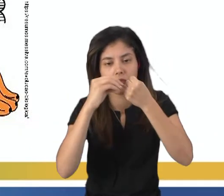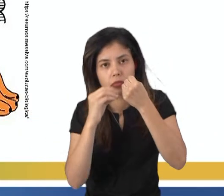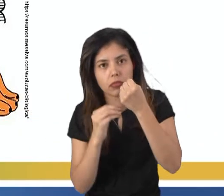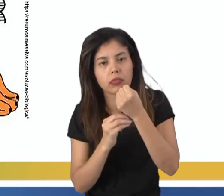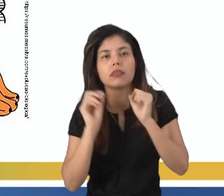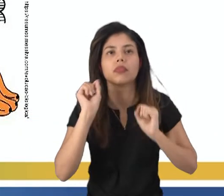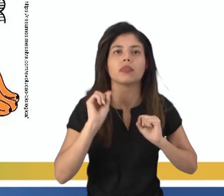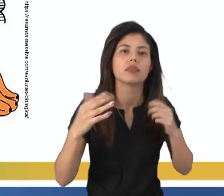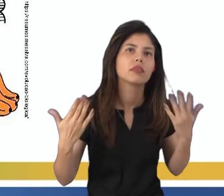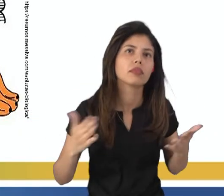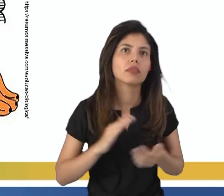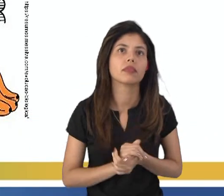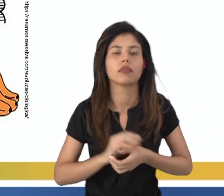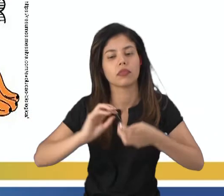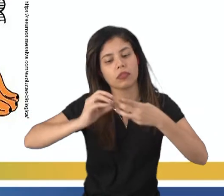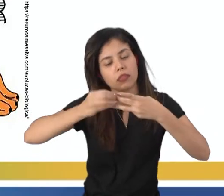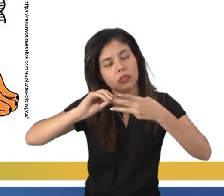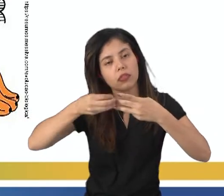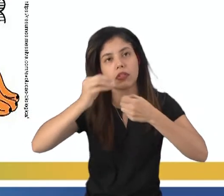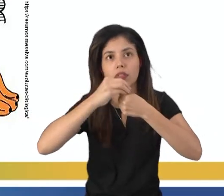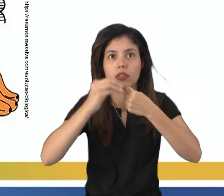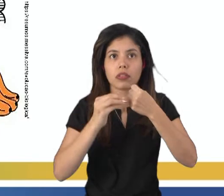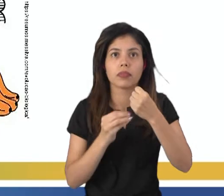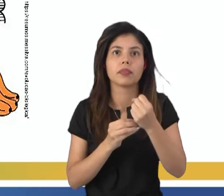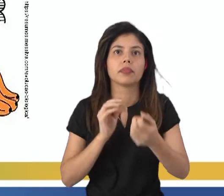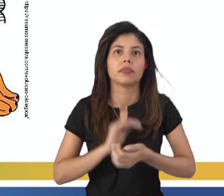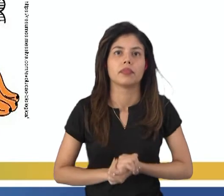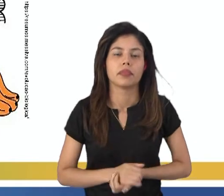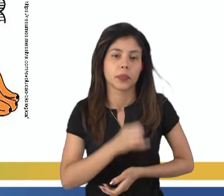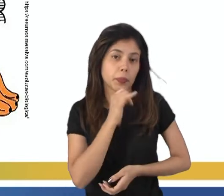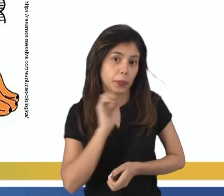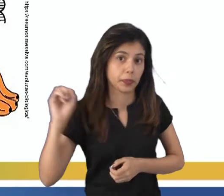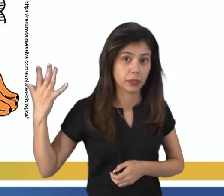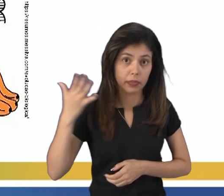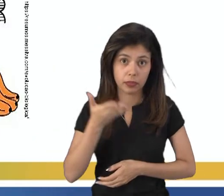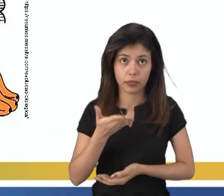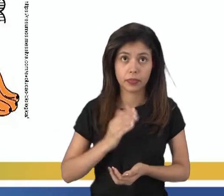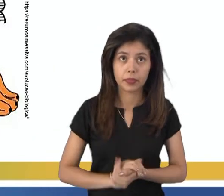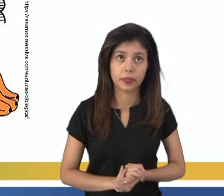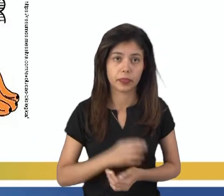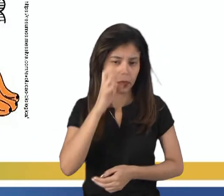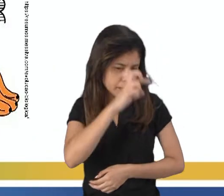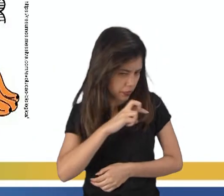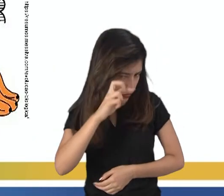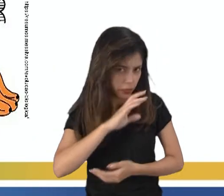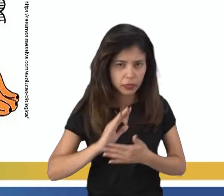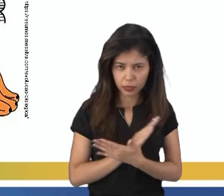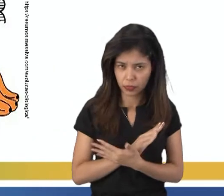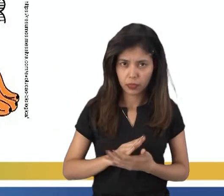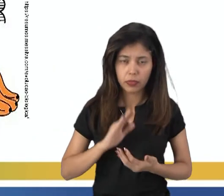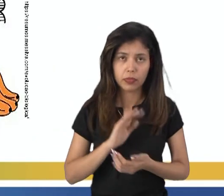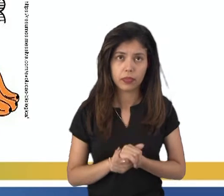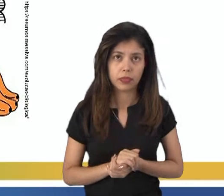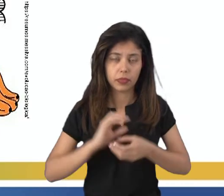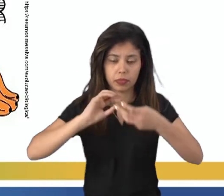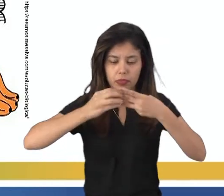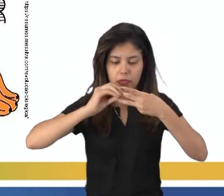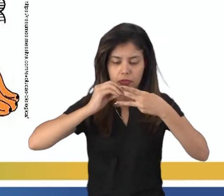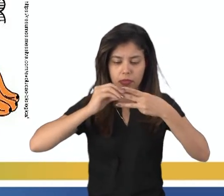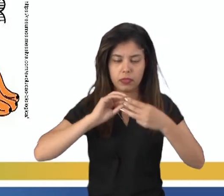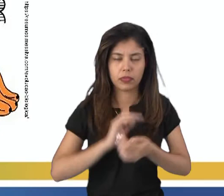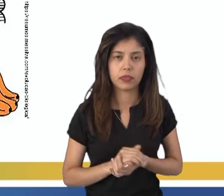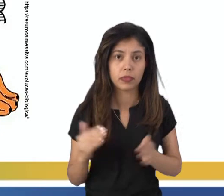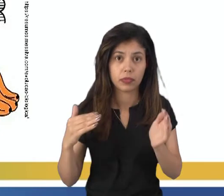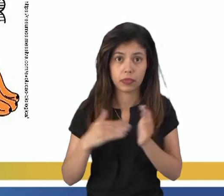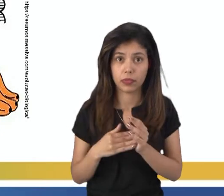que seriam as evidências celulares e moleculares? Nesse caso aí, se eu fizer a análise de alguns tipos de células, né, e até